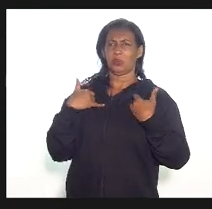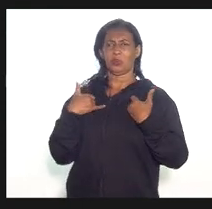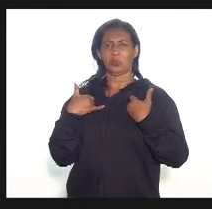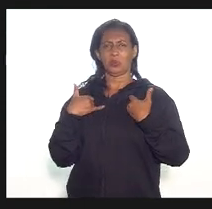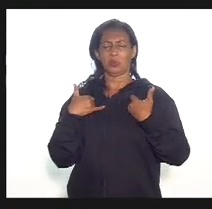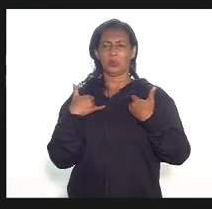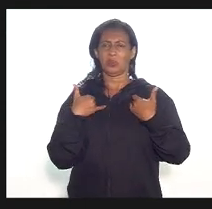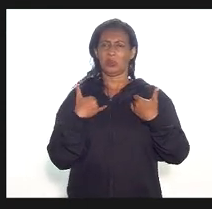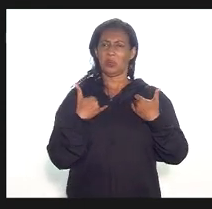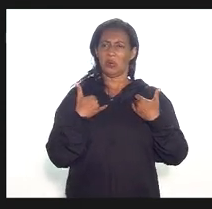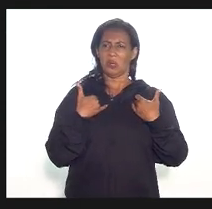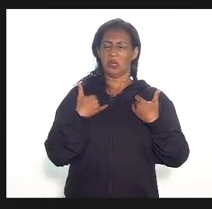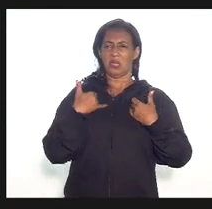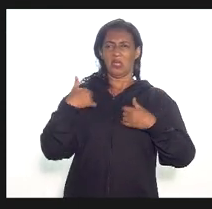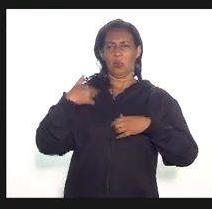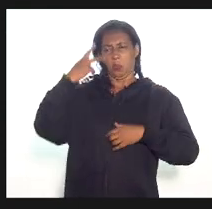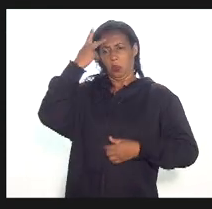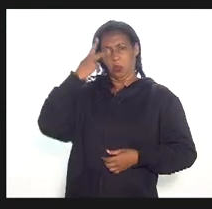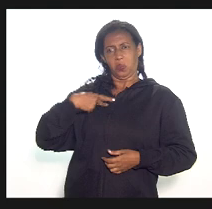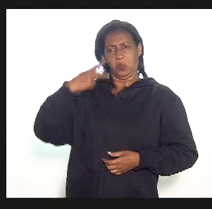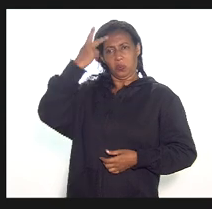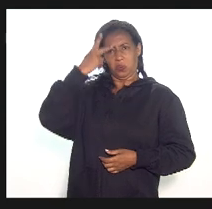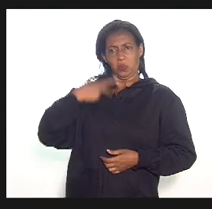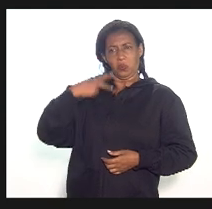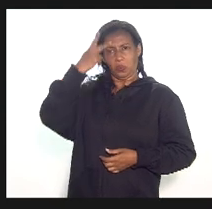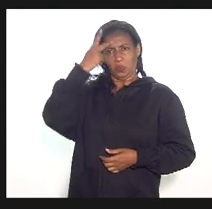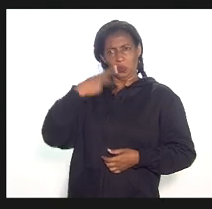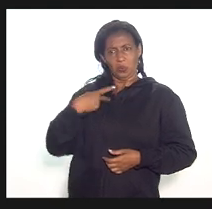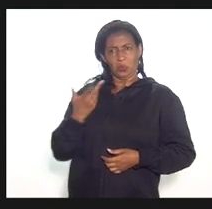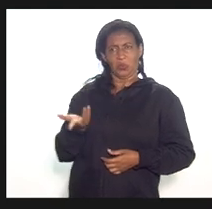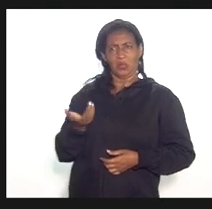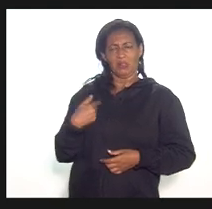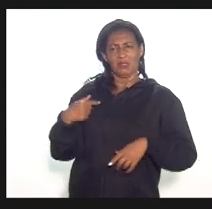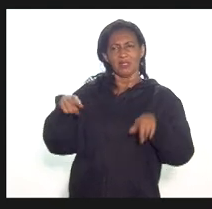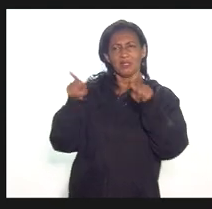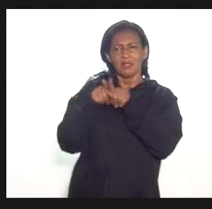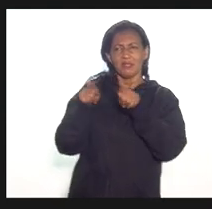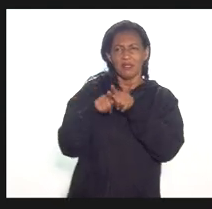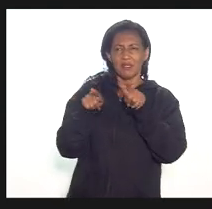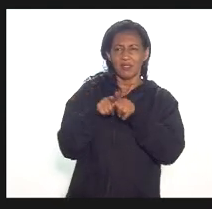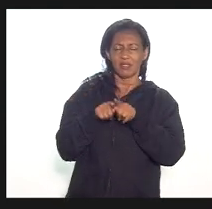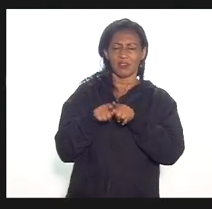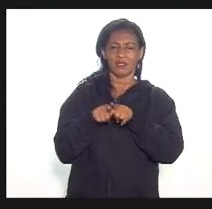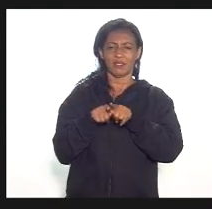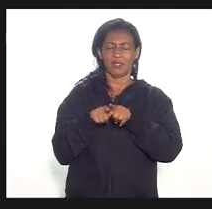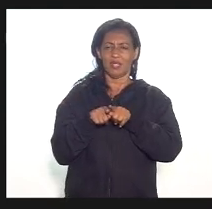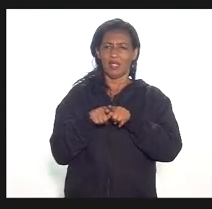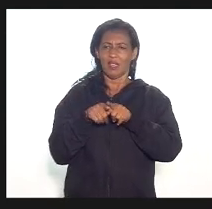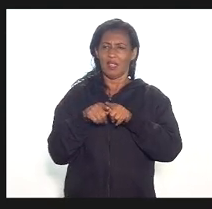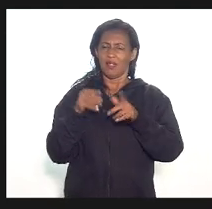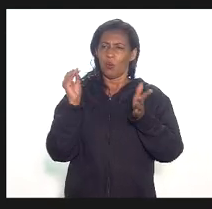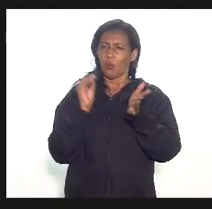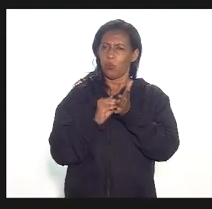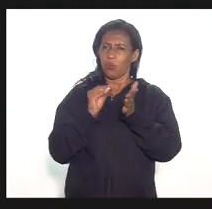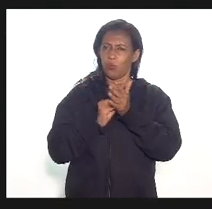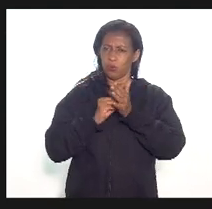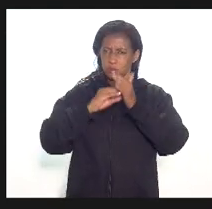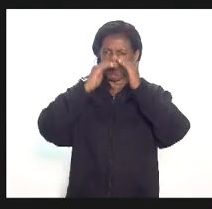demonstração de prepotência e também uma demonstração de desrespeito